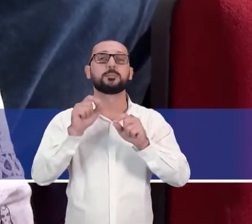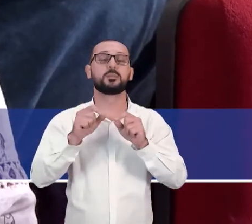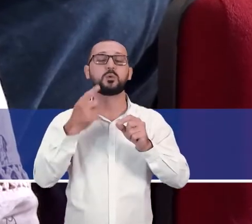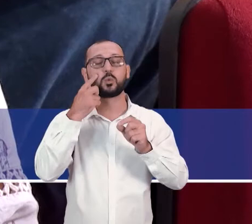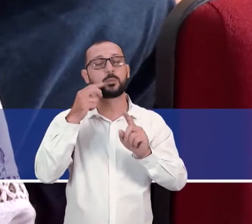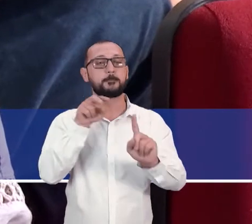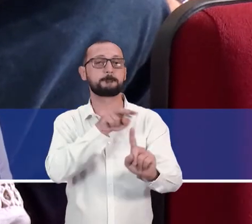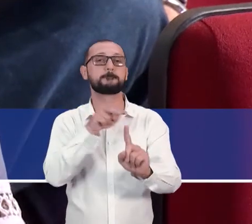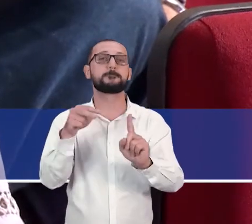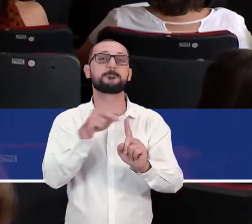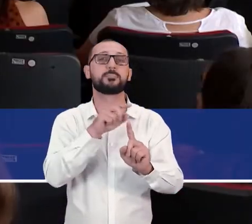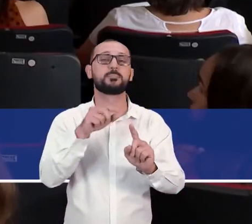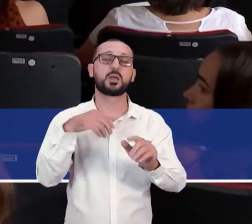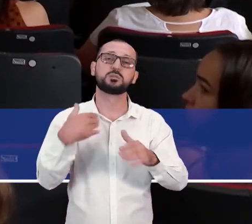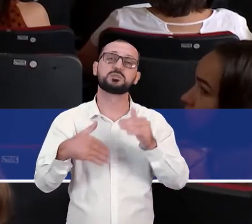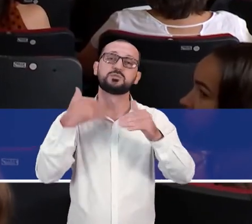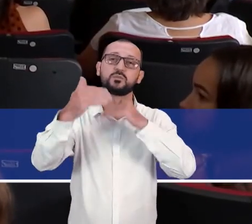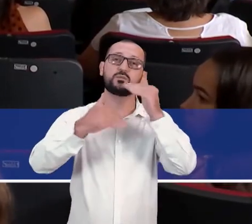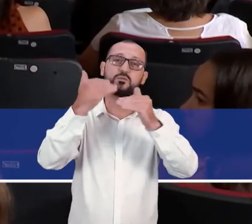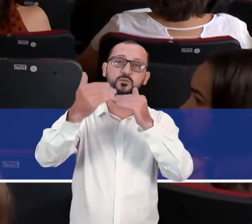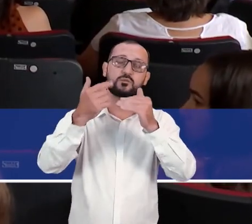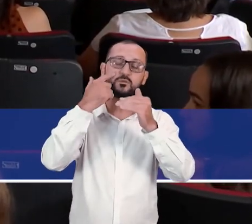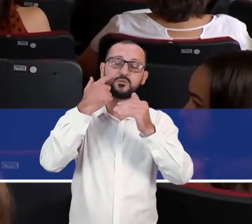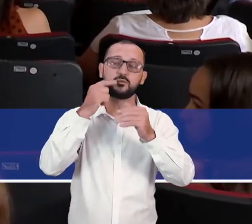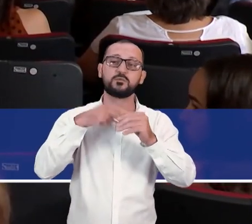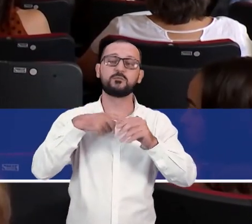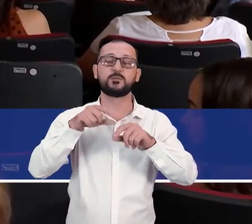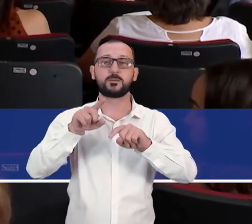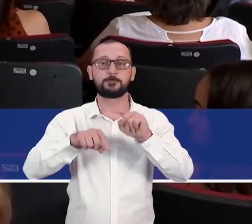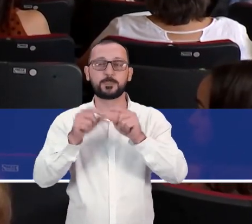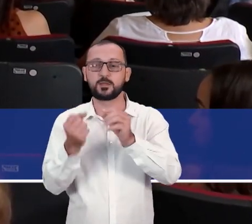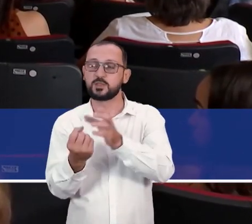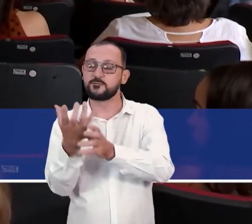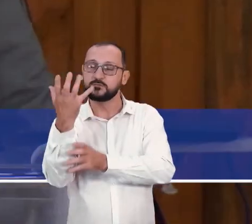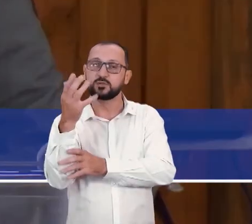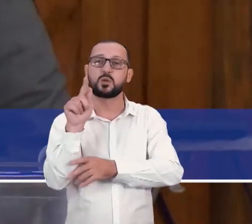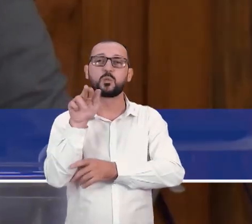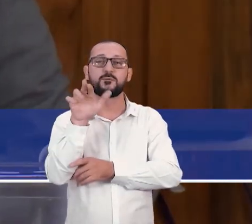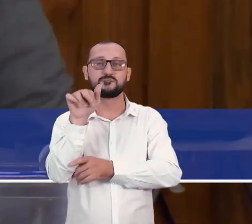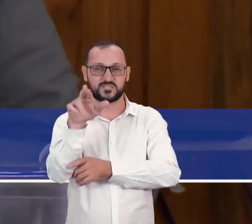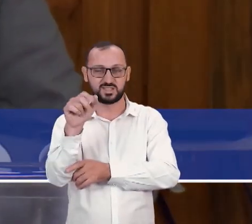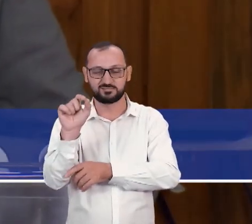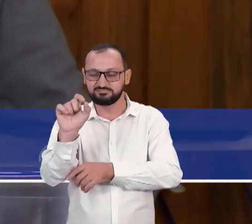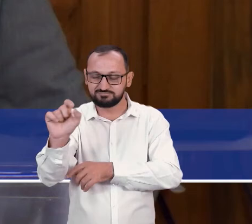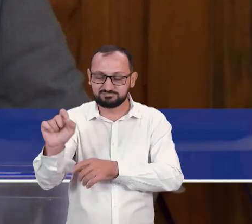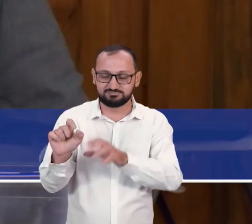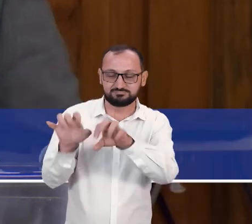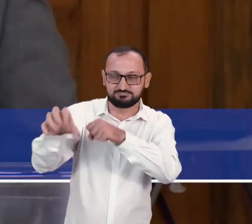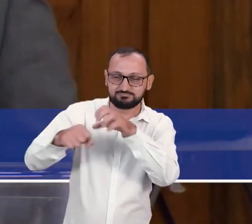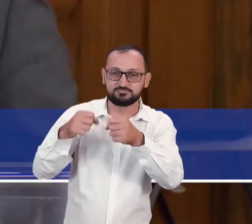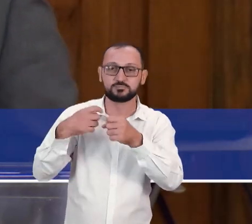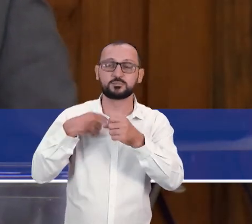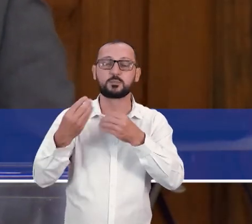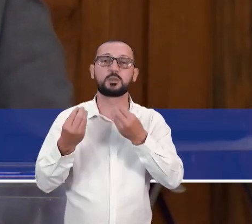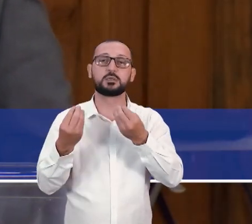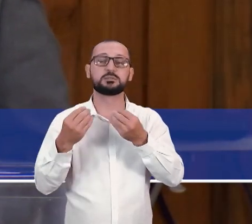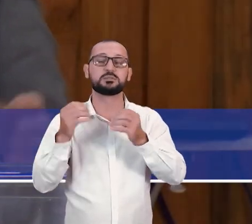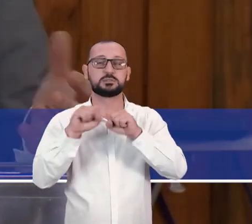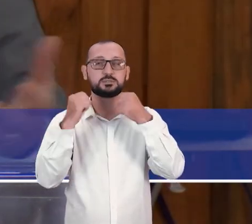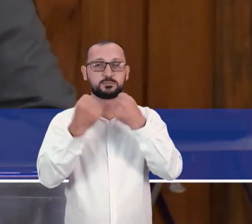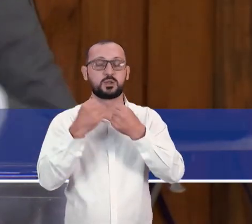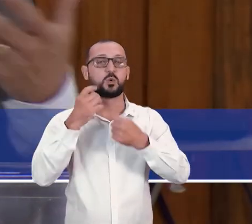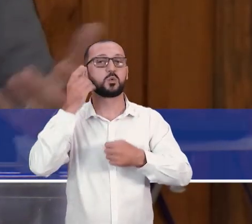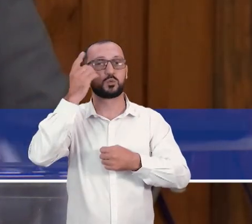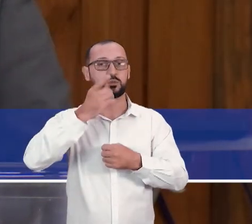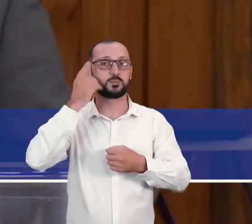central a perspectiva para o desenvolvimento da cadeia produtiva da Guavira. Na abertura do seminário, representando a Casa de Leis,